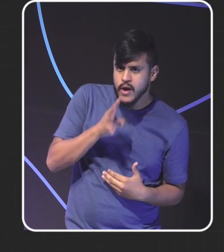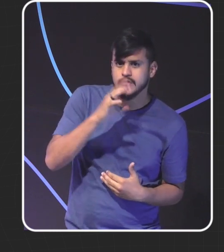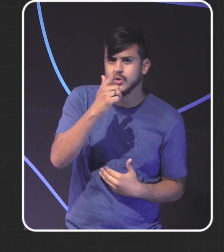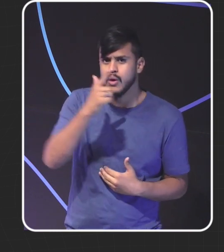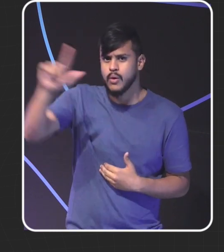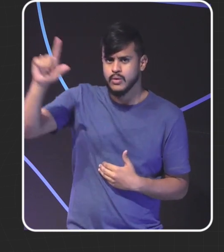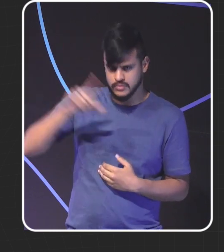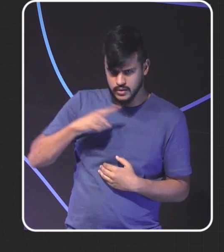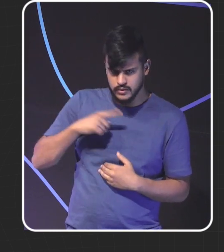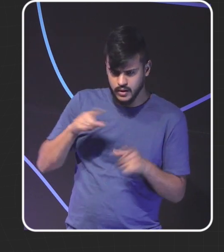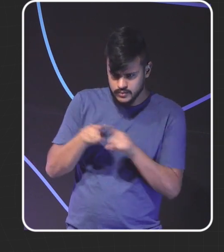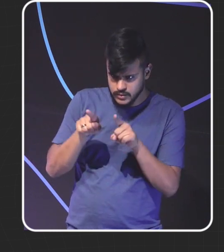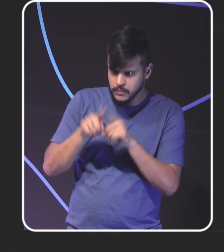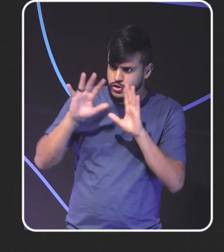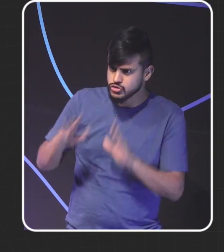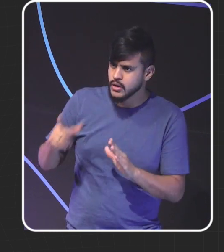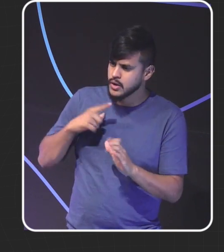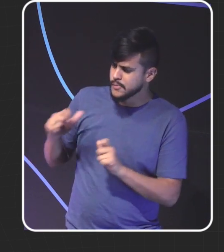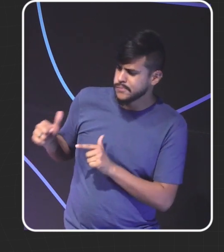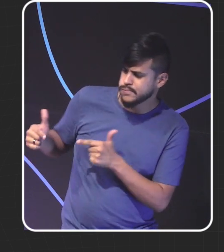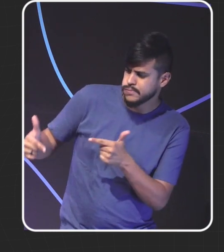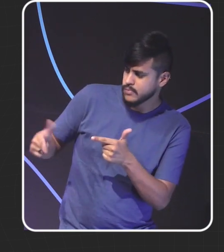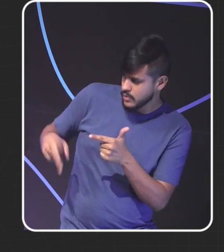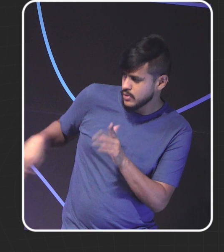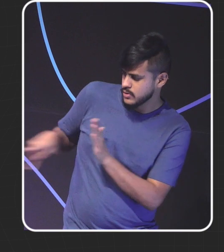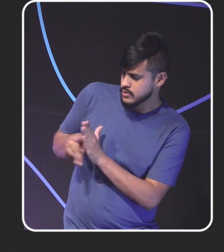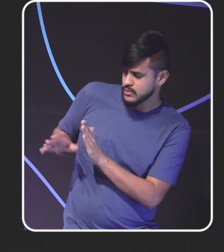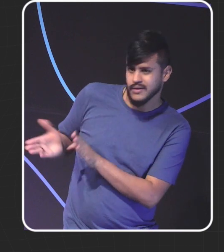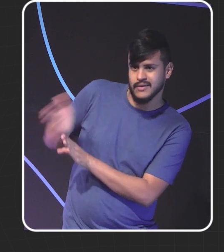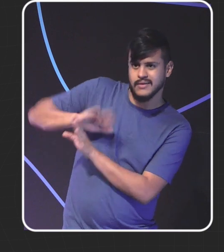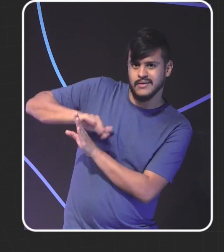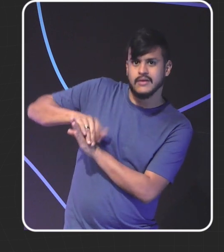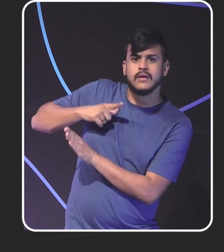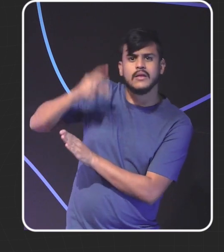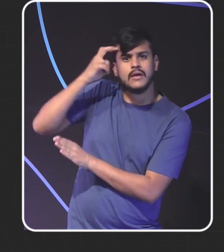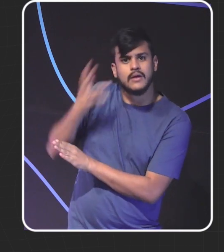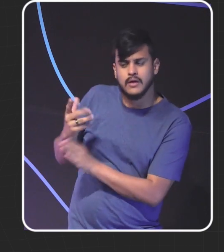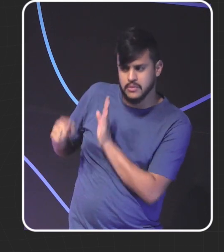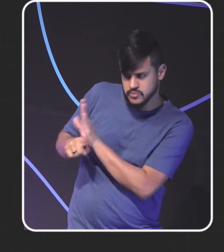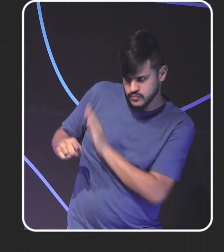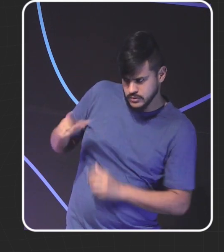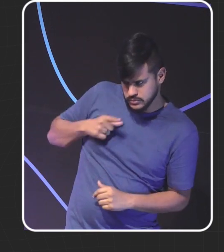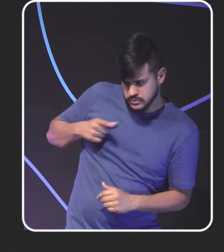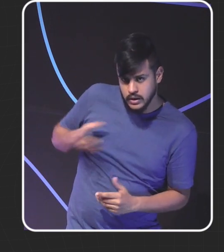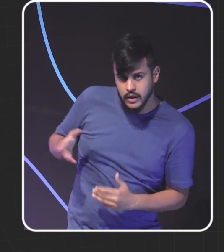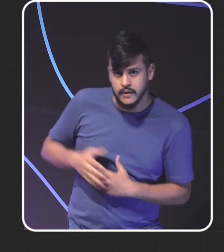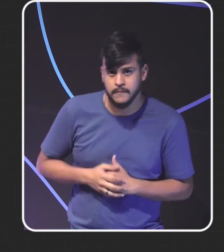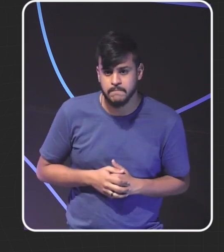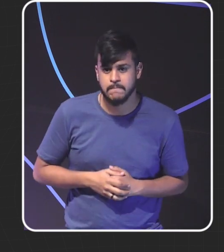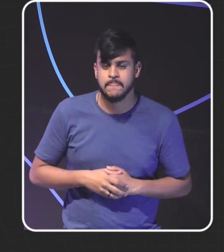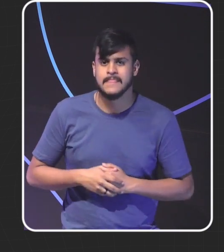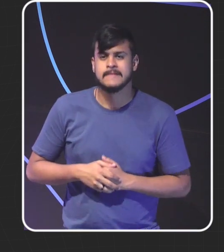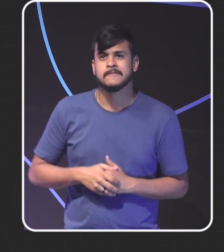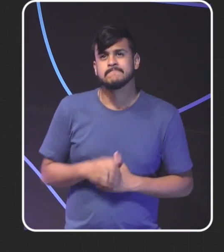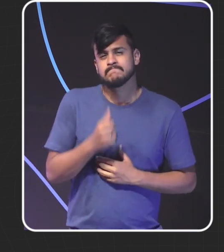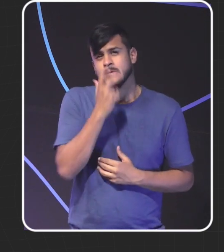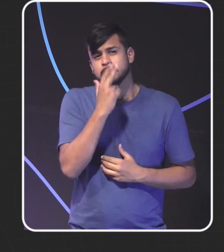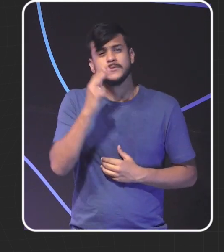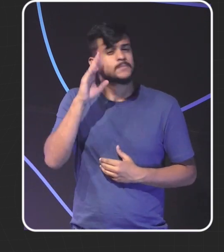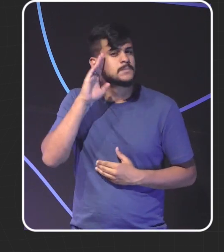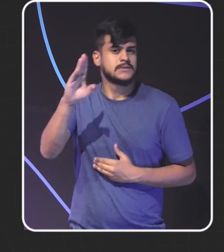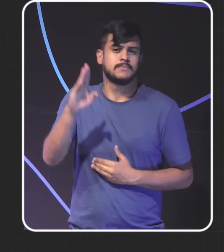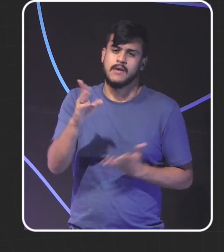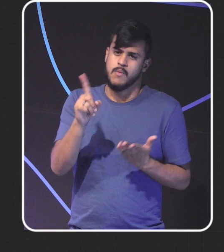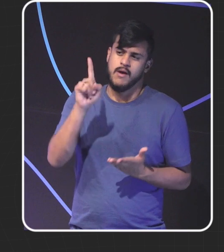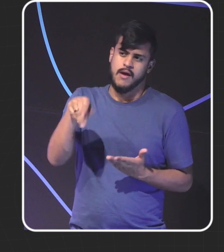para acessibilidade que já esteja se envolvendo com inteligência artificial? Eu acho que o grande produto mesmo acaba sendo o Be My Eyes,